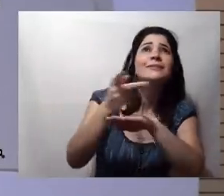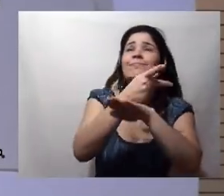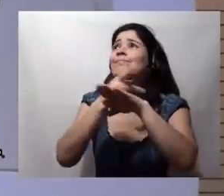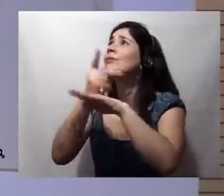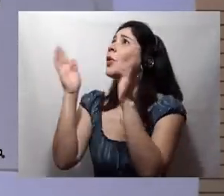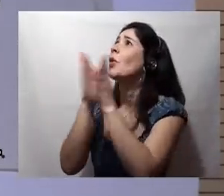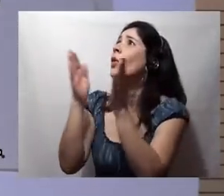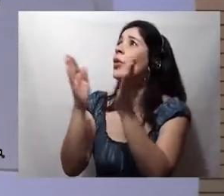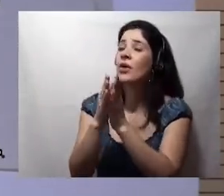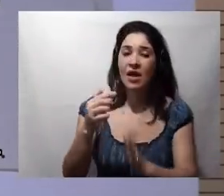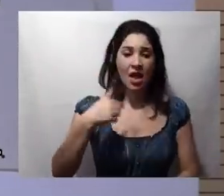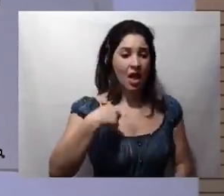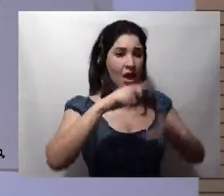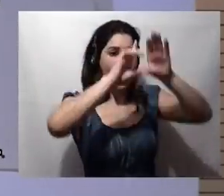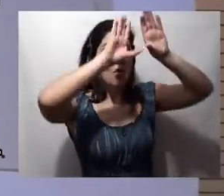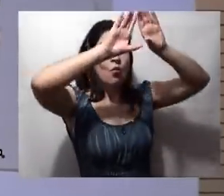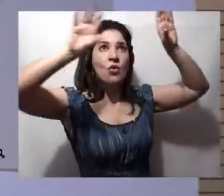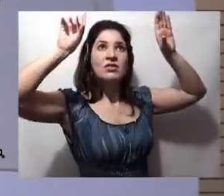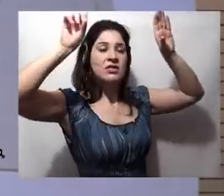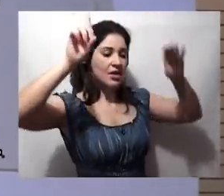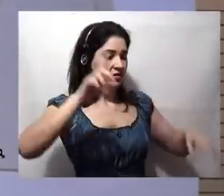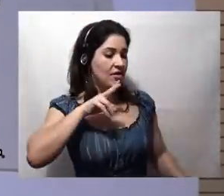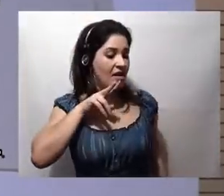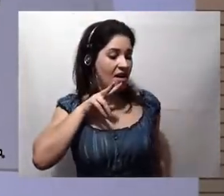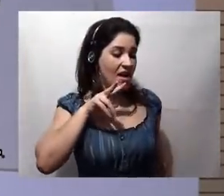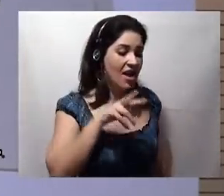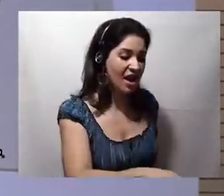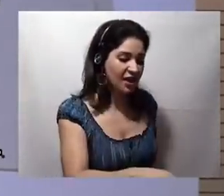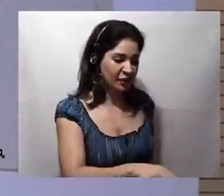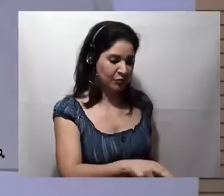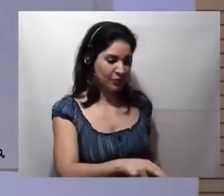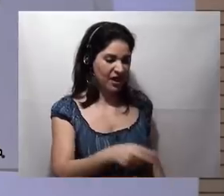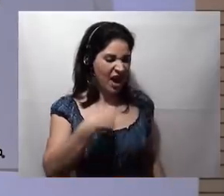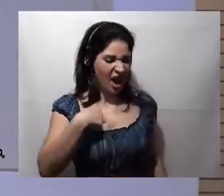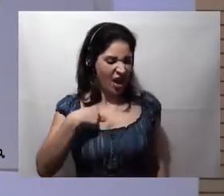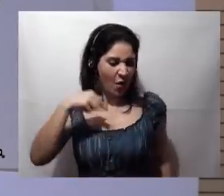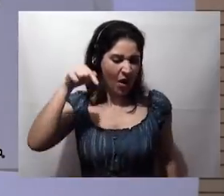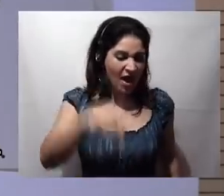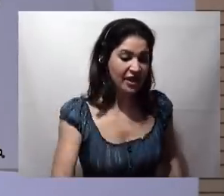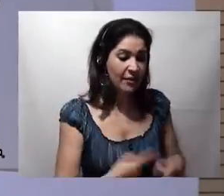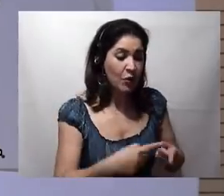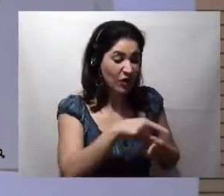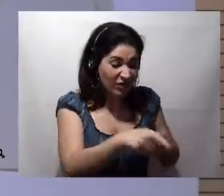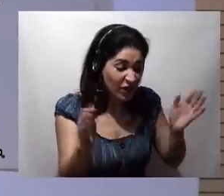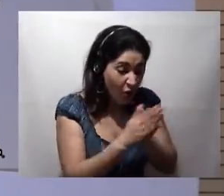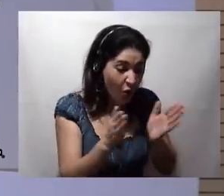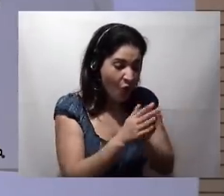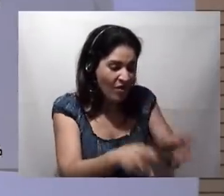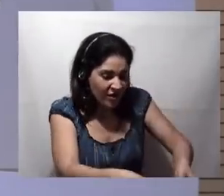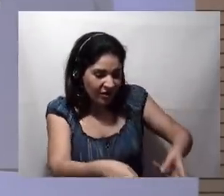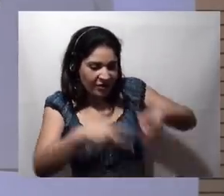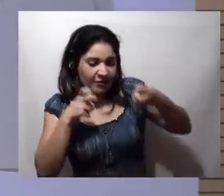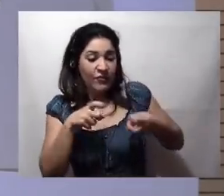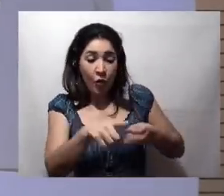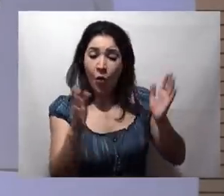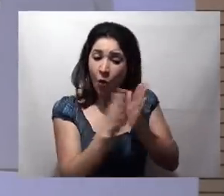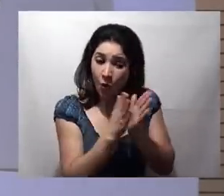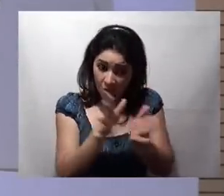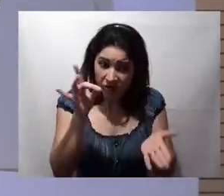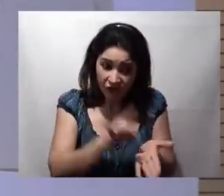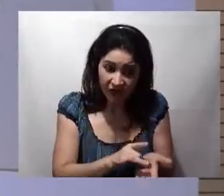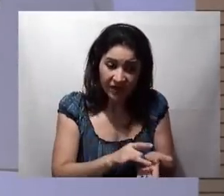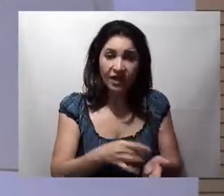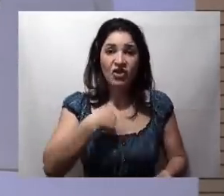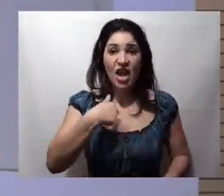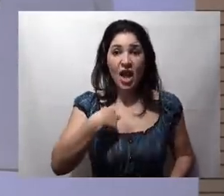buscaram e me acharão quando me buscarem de todo o vosso coração serei achado de vós